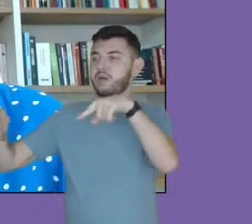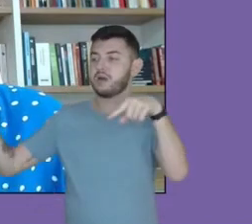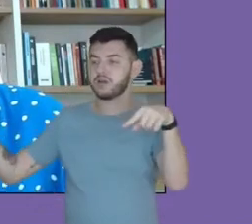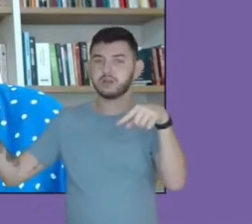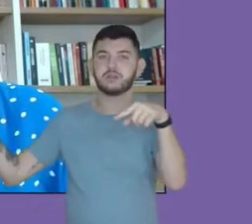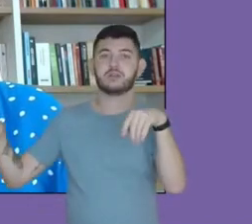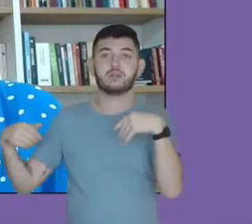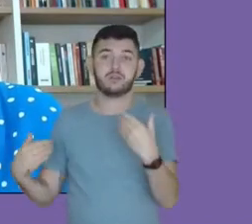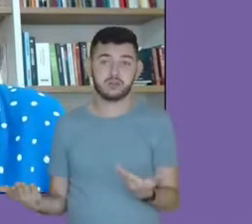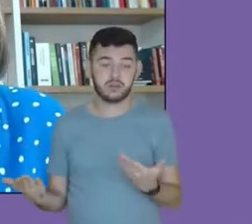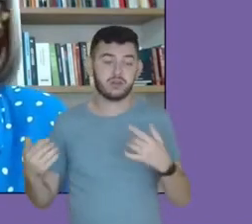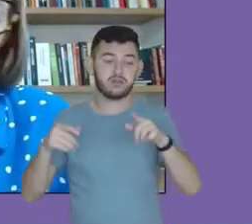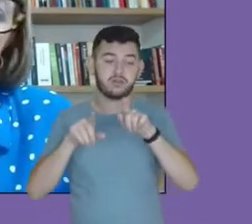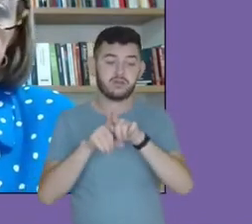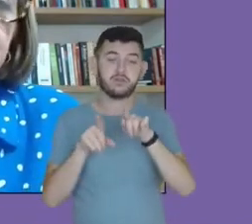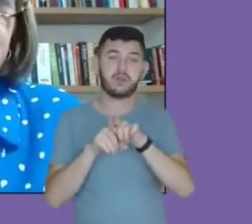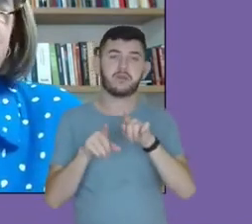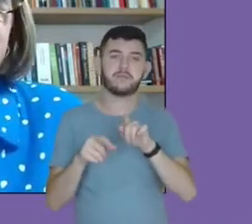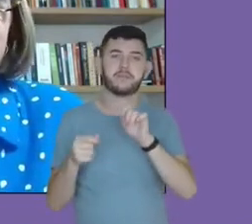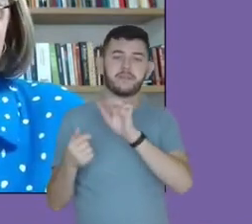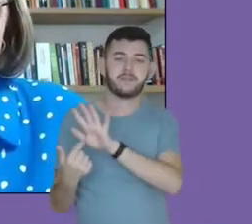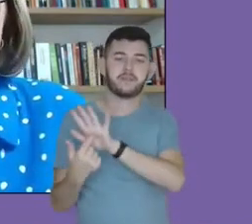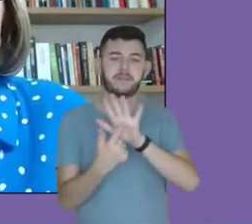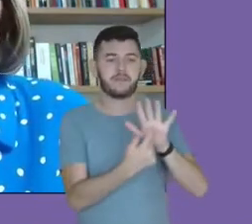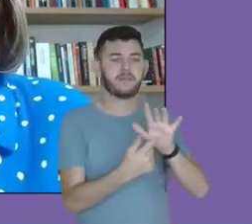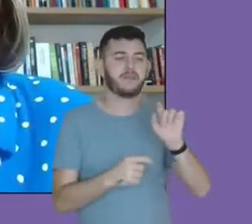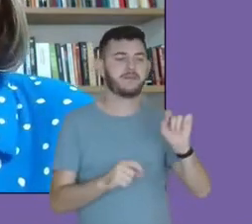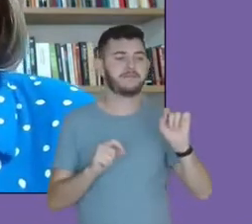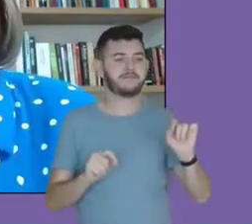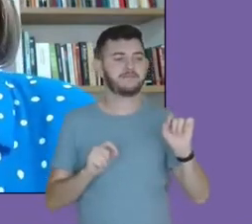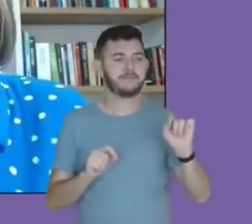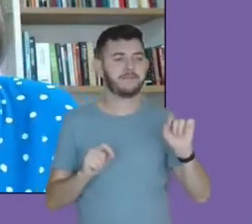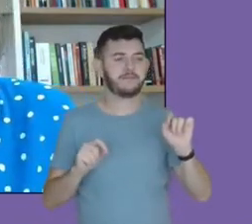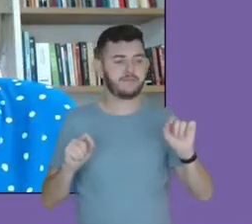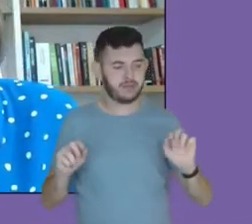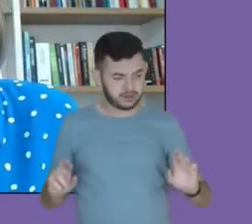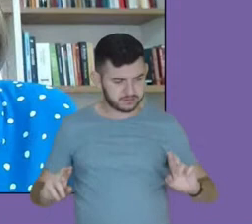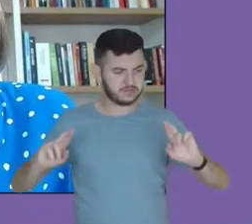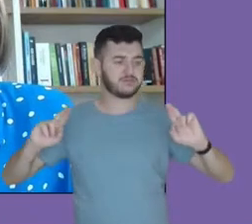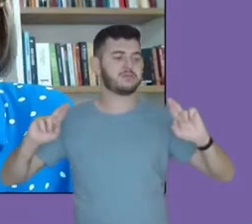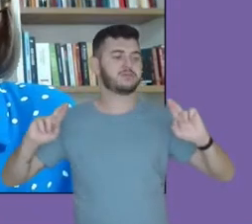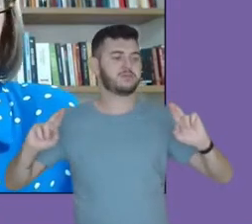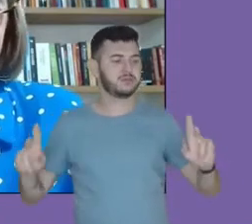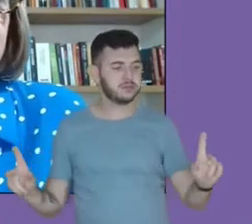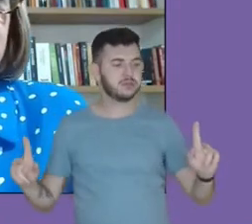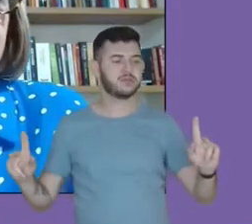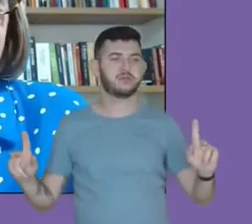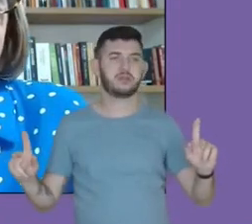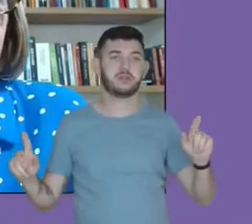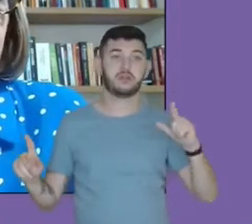uma certa incongruência entre o discurso capacitista,